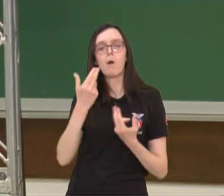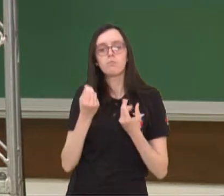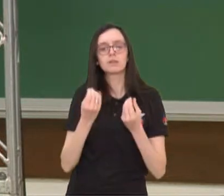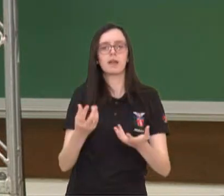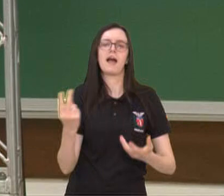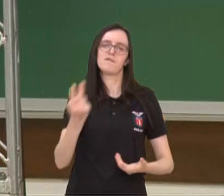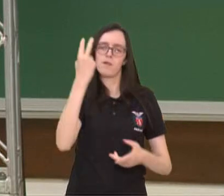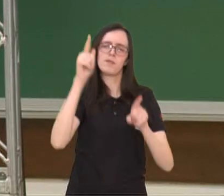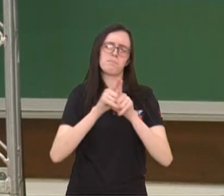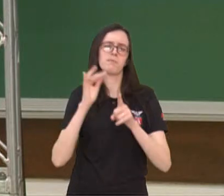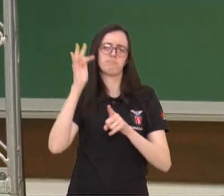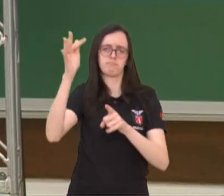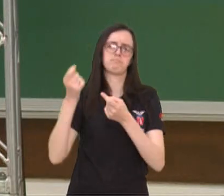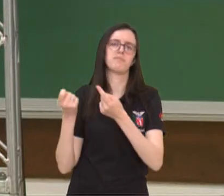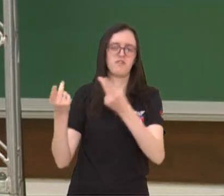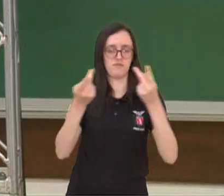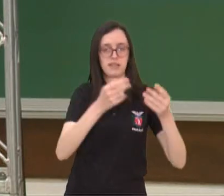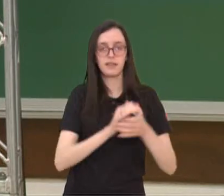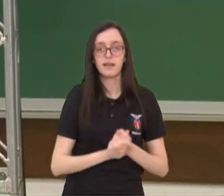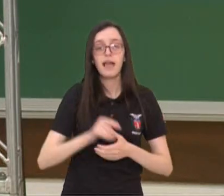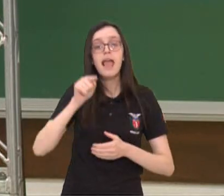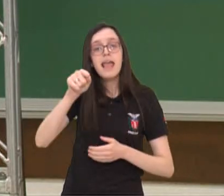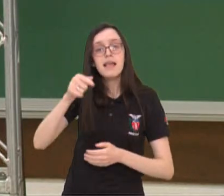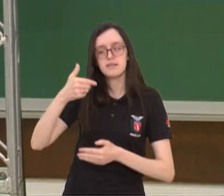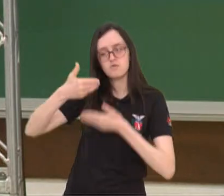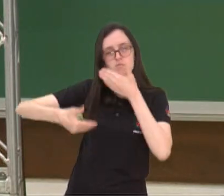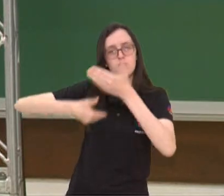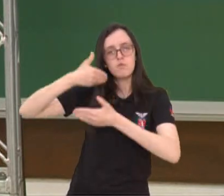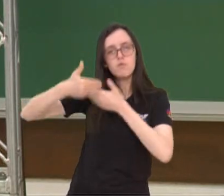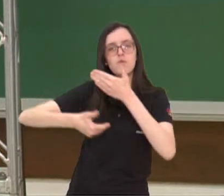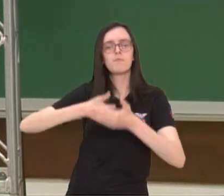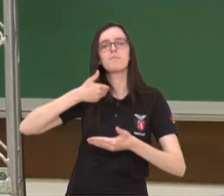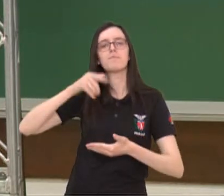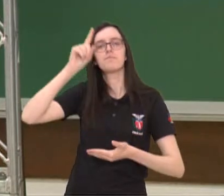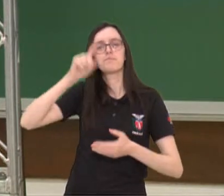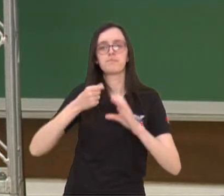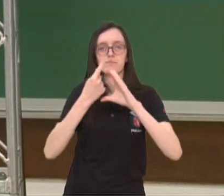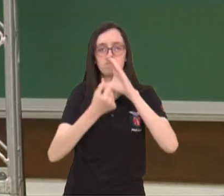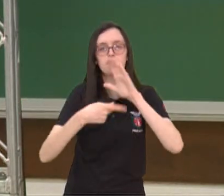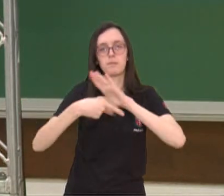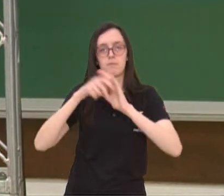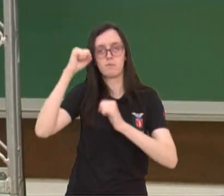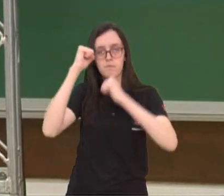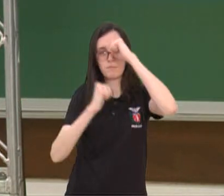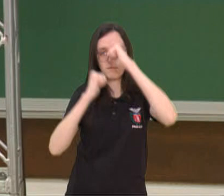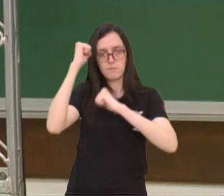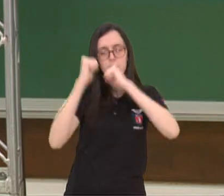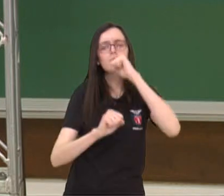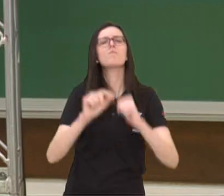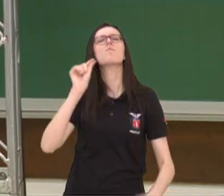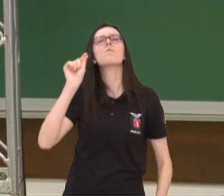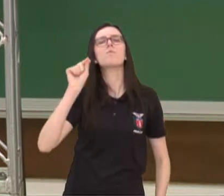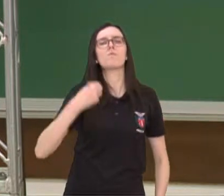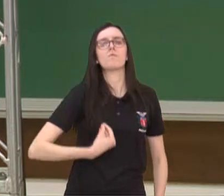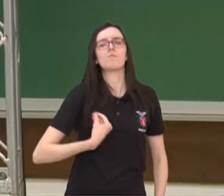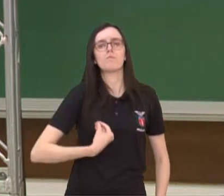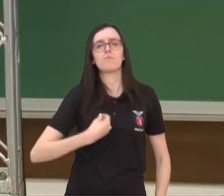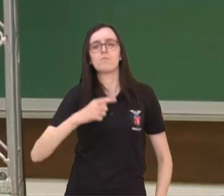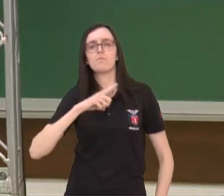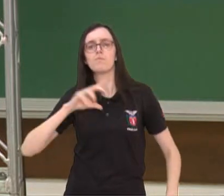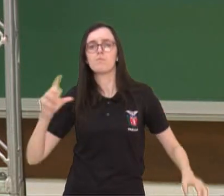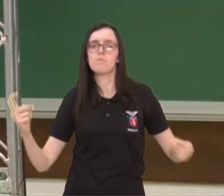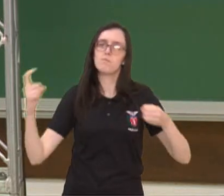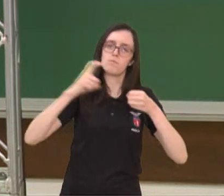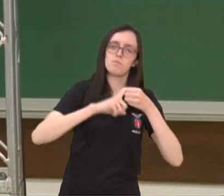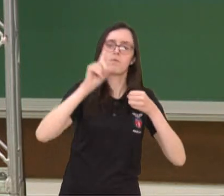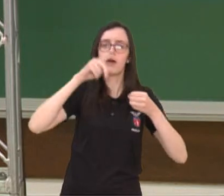valores. Esse processo aqui da revolução, do capitalismo industrial, perdão, ele vai estar linkado muito à questão